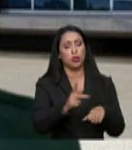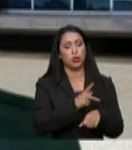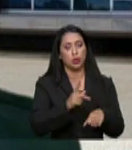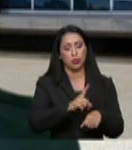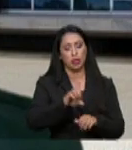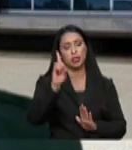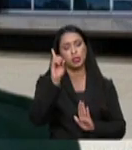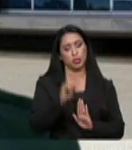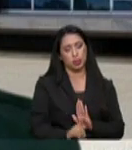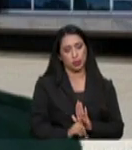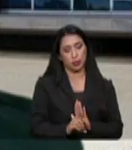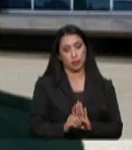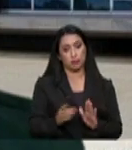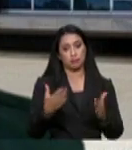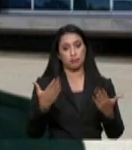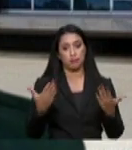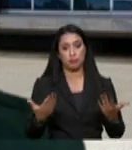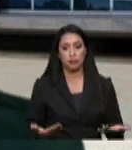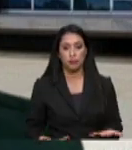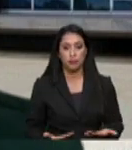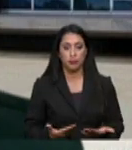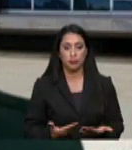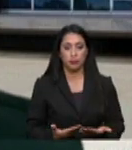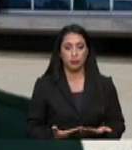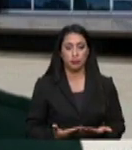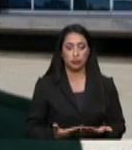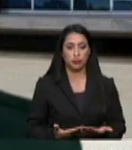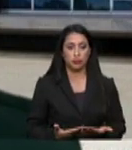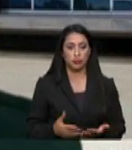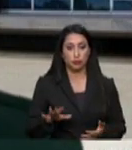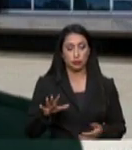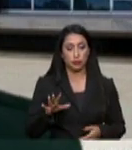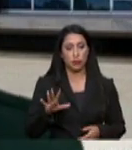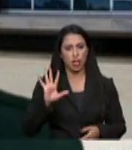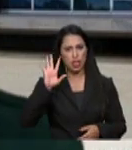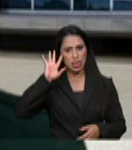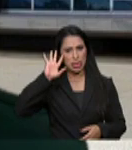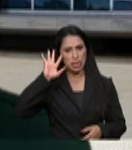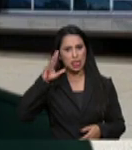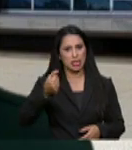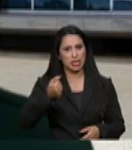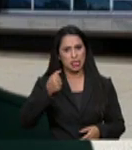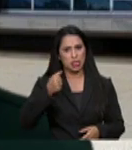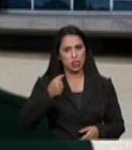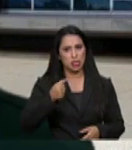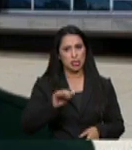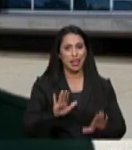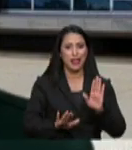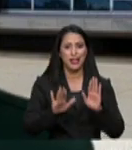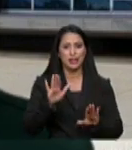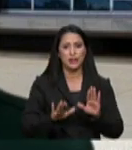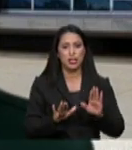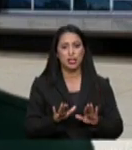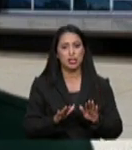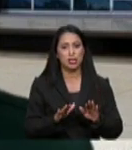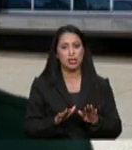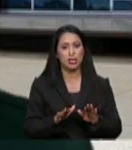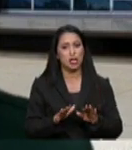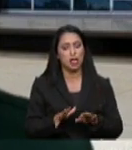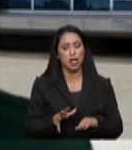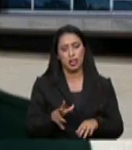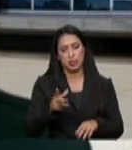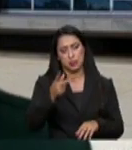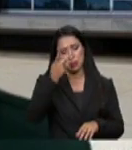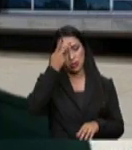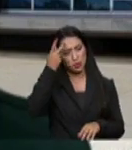direito e inclusive tomando decisões muitas vezes em compreendidas inicialmente